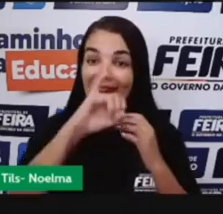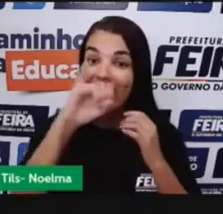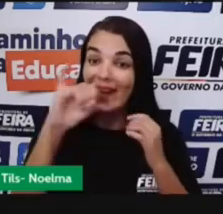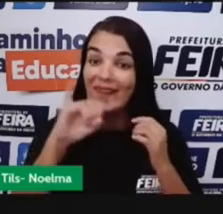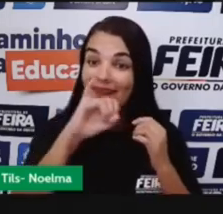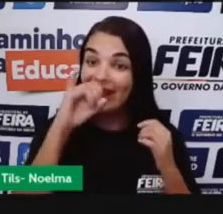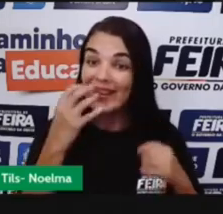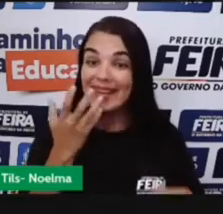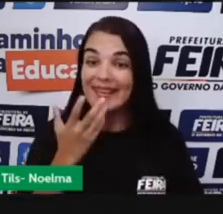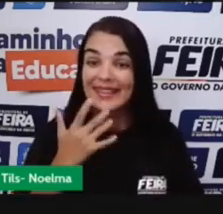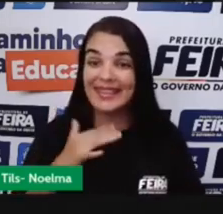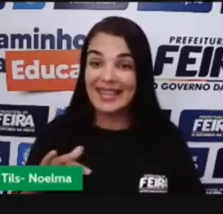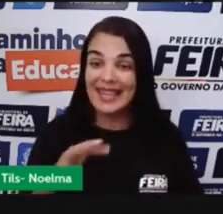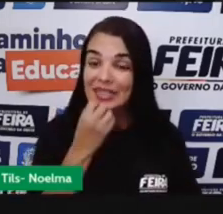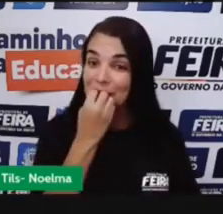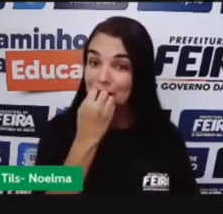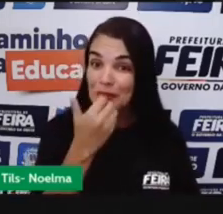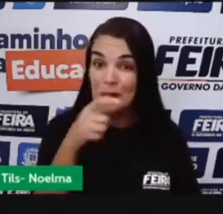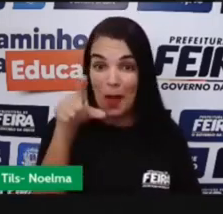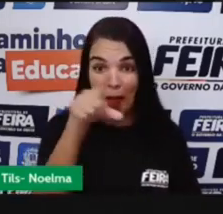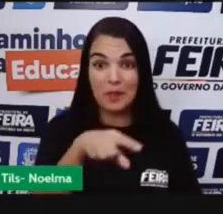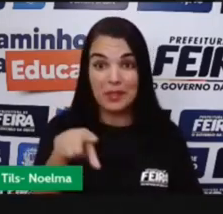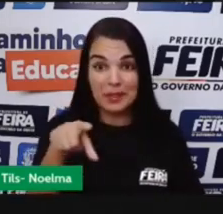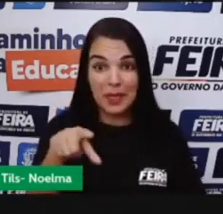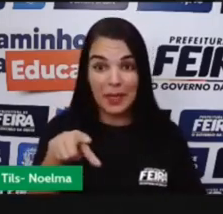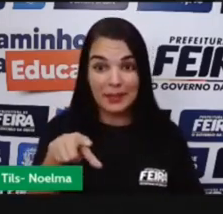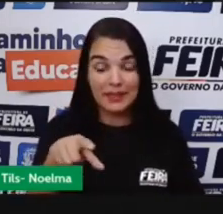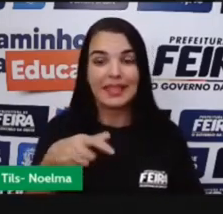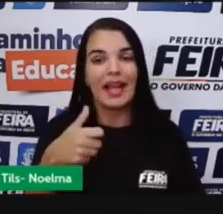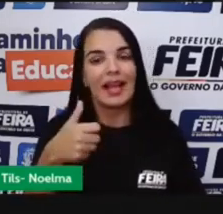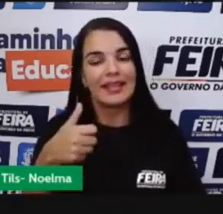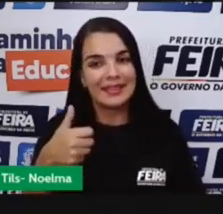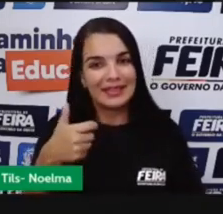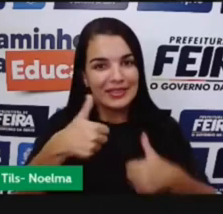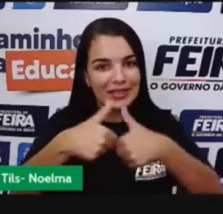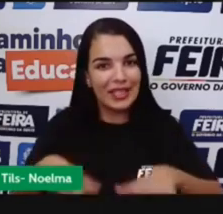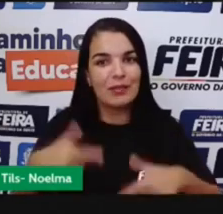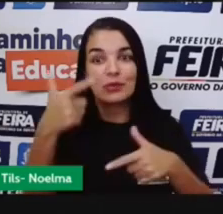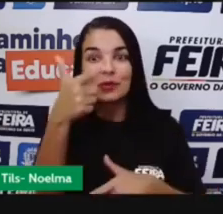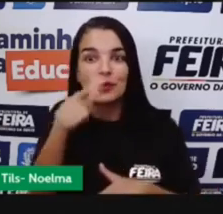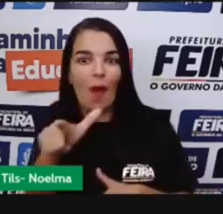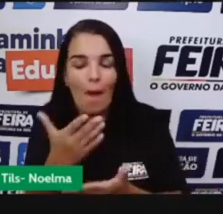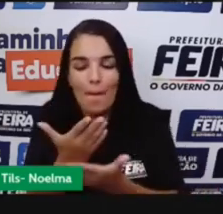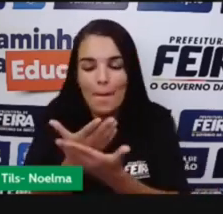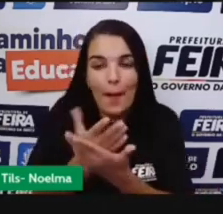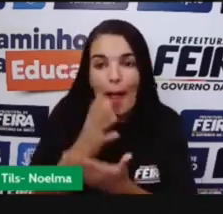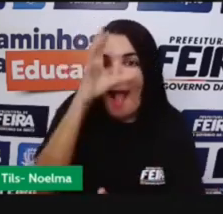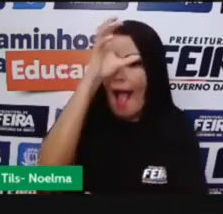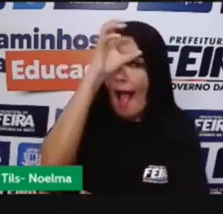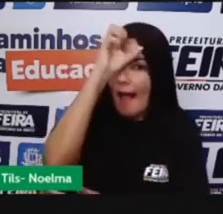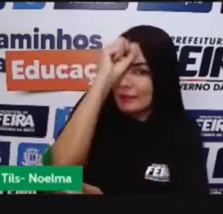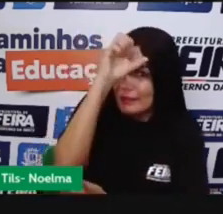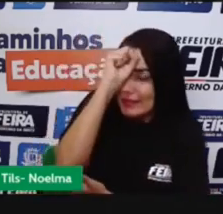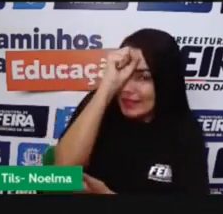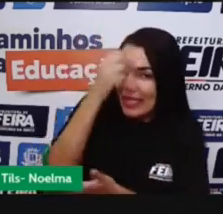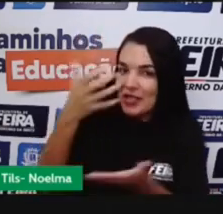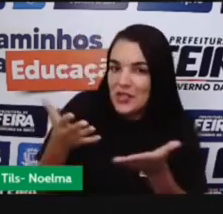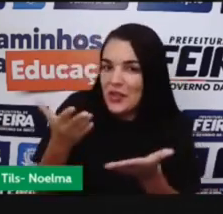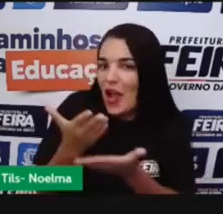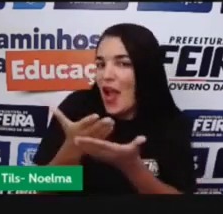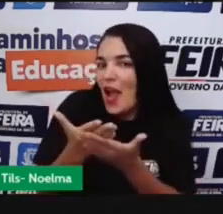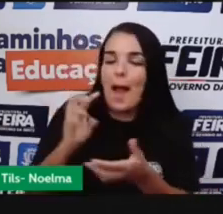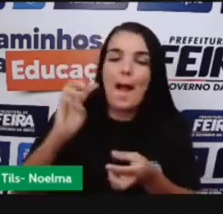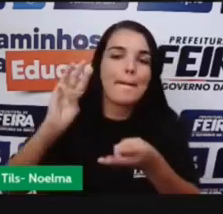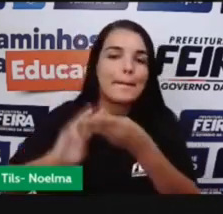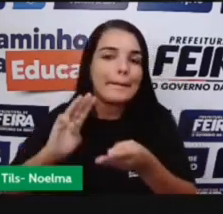Olá, crianças! E aí, tudo bem com vocês? Estamos aqui reunidos para mais um momento de aprendizado. Hoje nós teremos aula de matemática